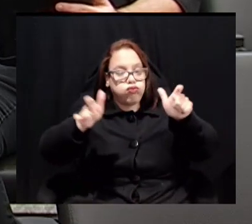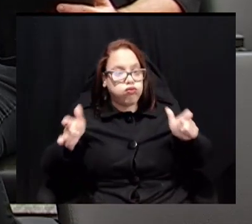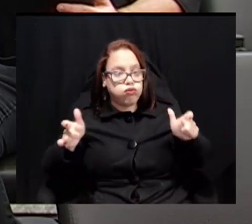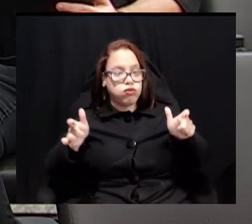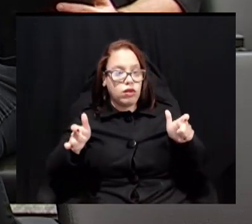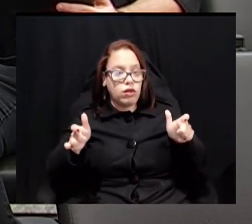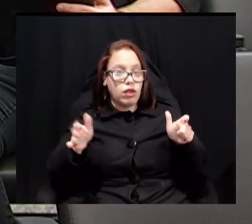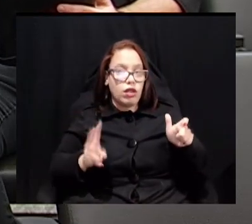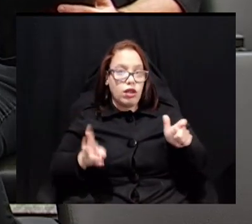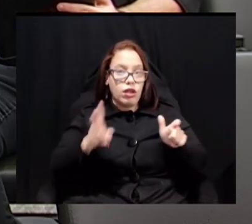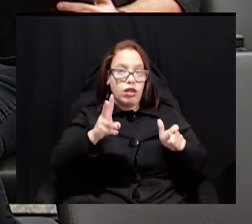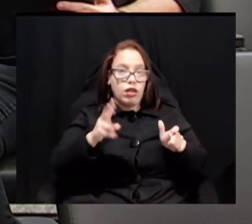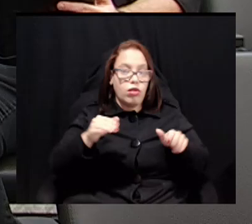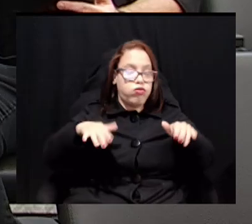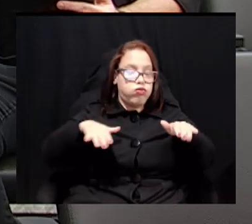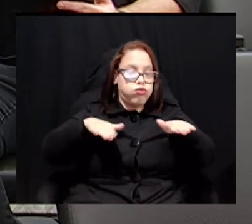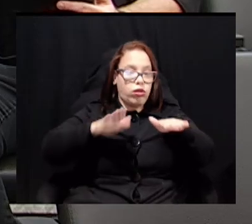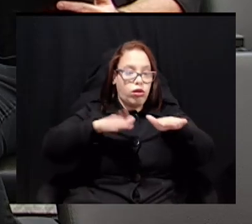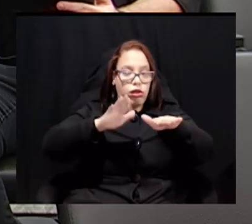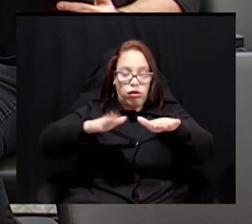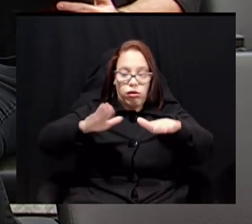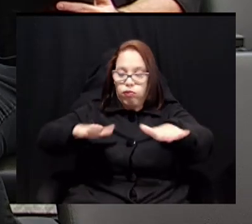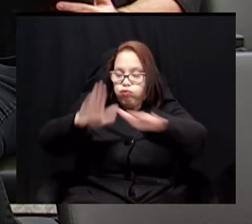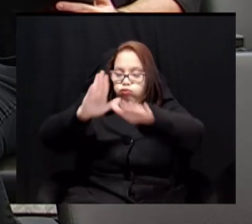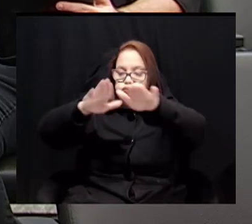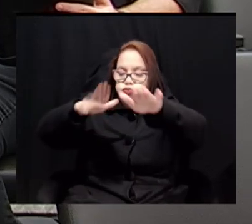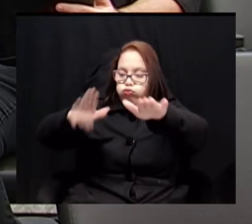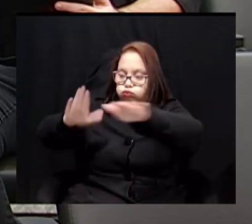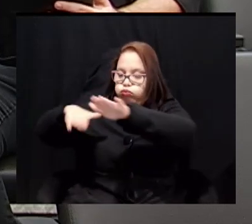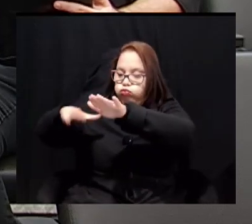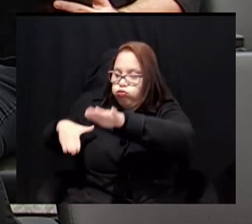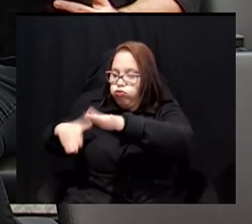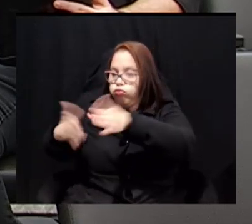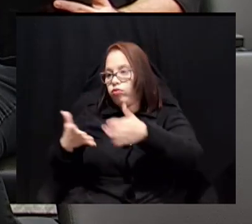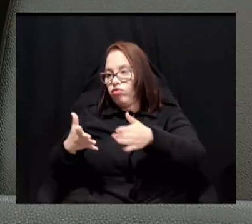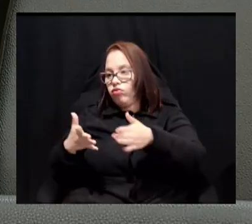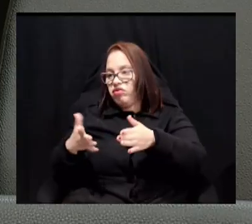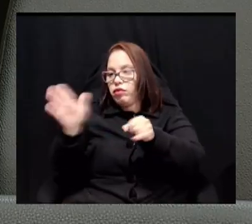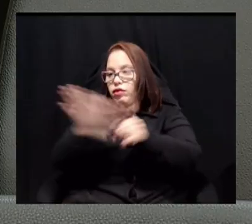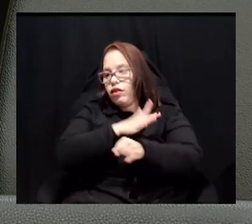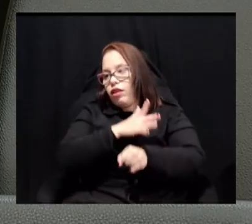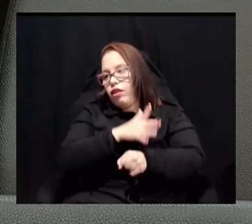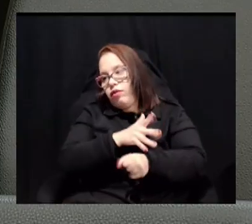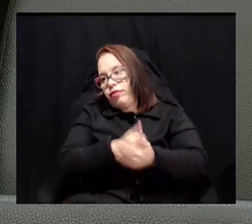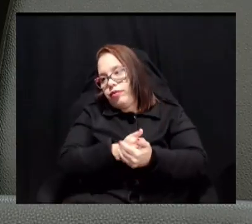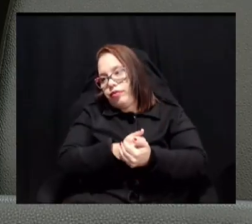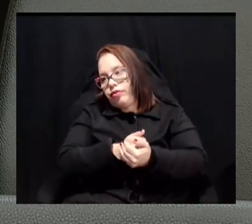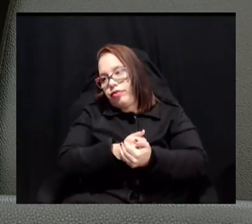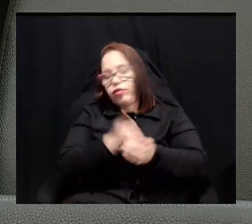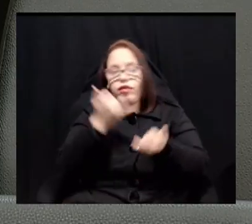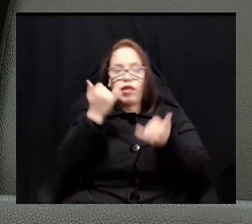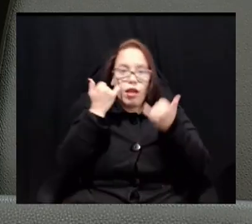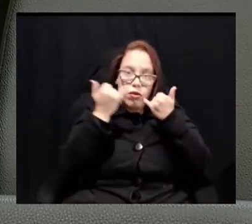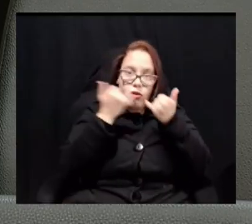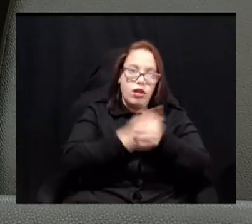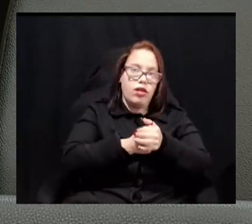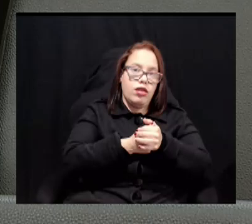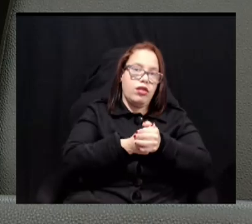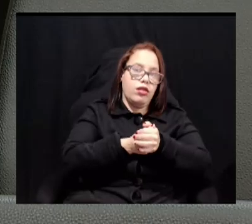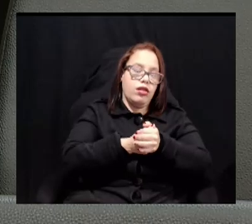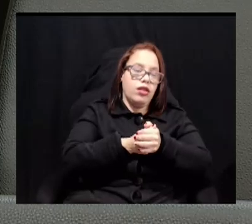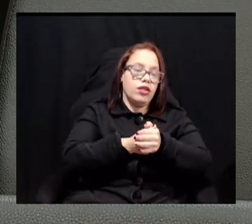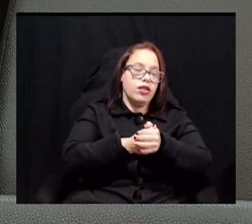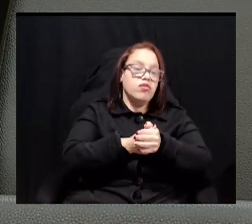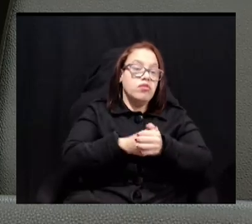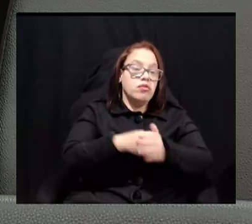bastante carros, bastante veículos. Então, saber e disponibilizar essa informação para os munícipes acho